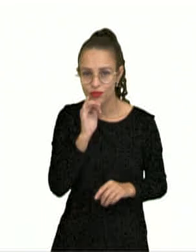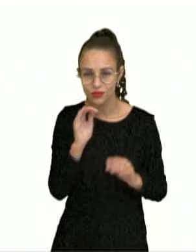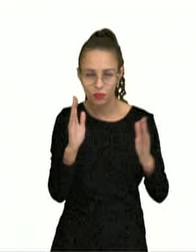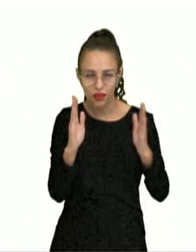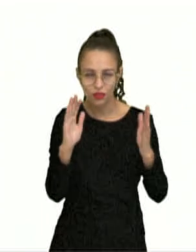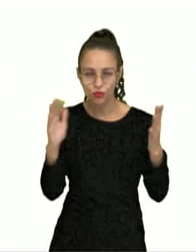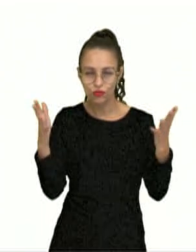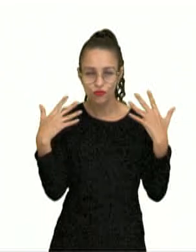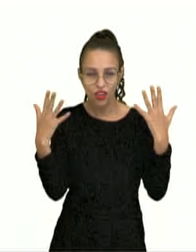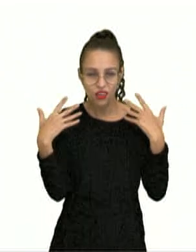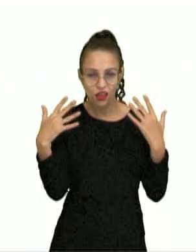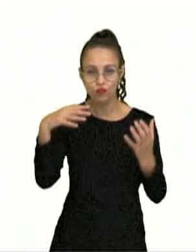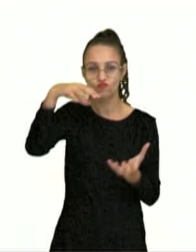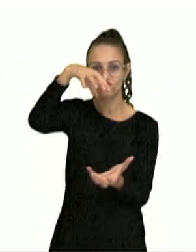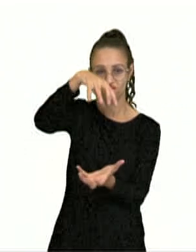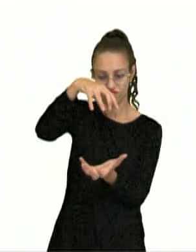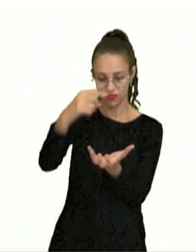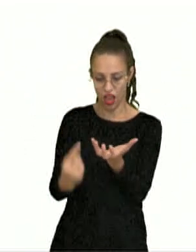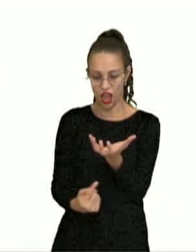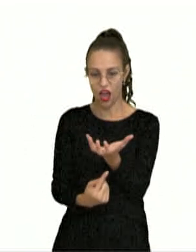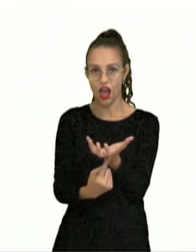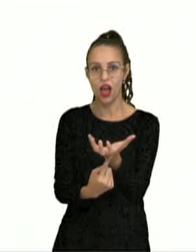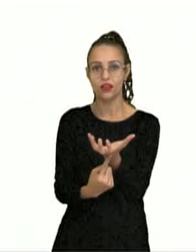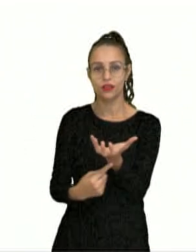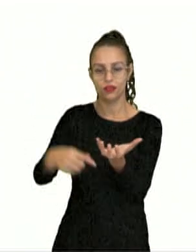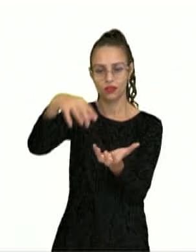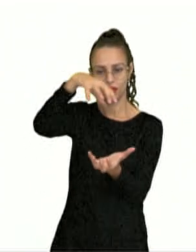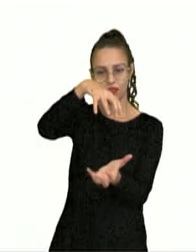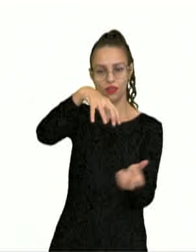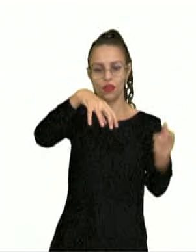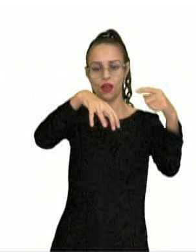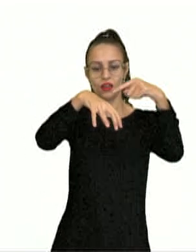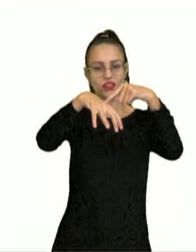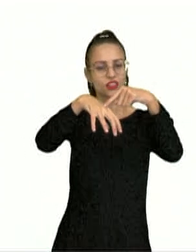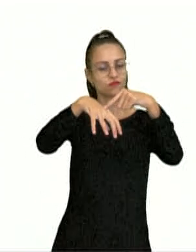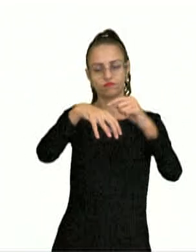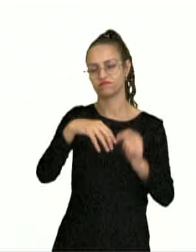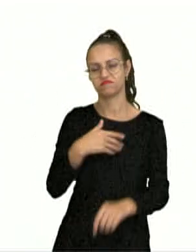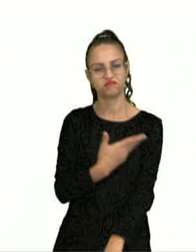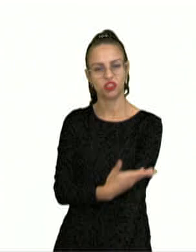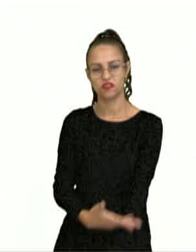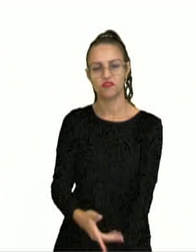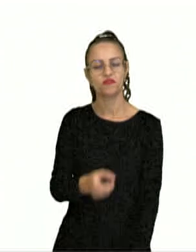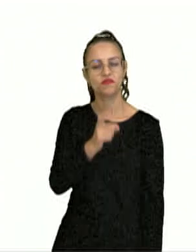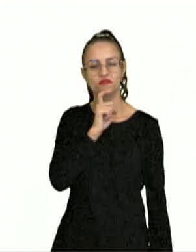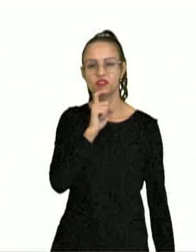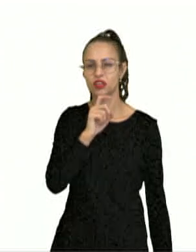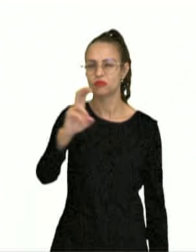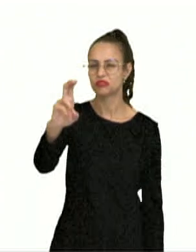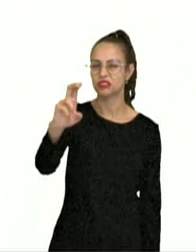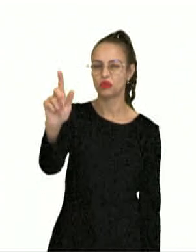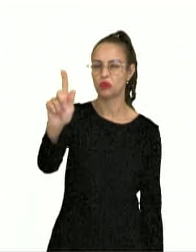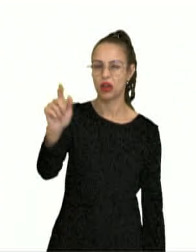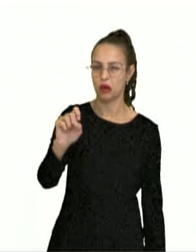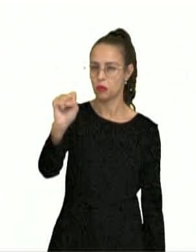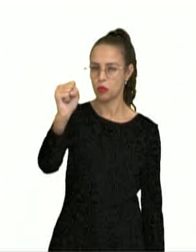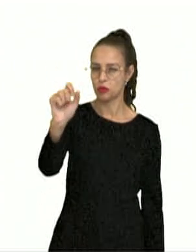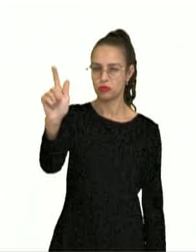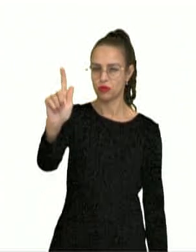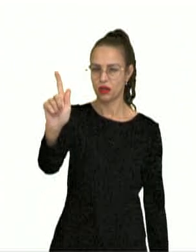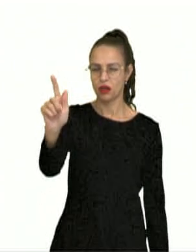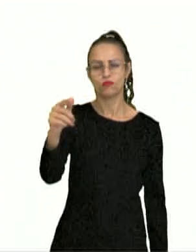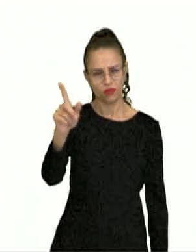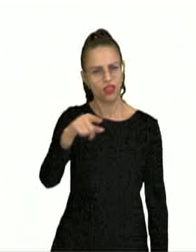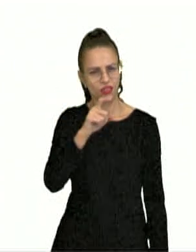regiões polares, as temperaturas para o que a gente está habituado são muito baixas. Um verão com 5 graus, 8 graus